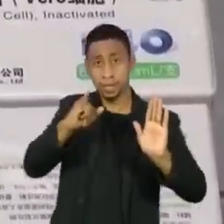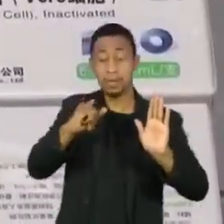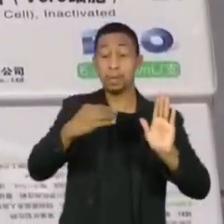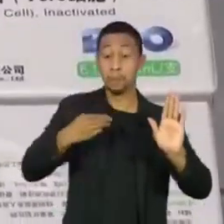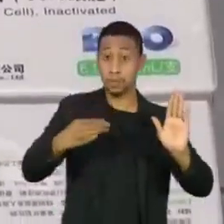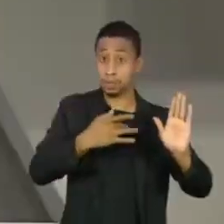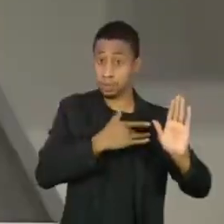passada